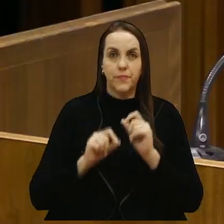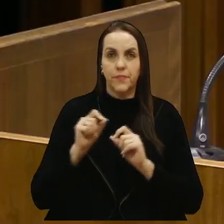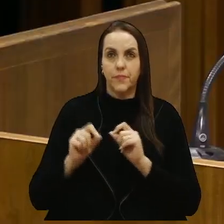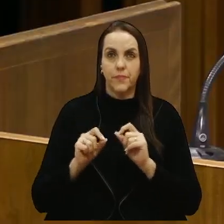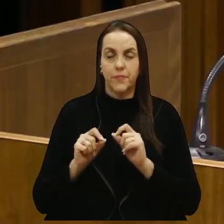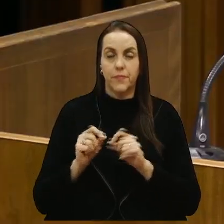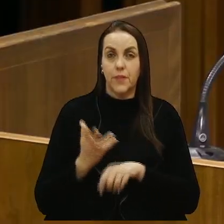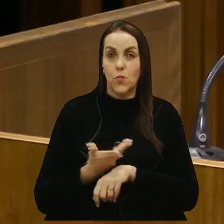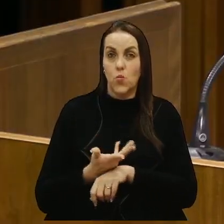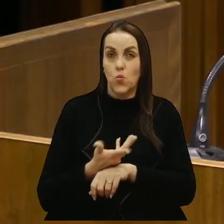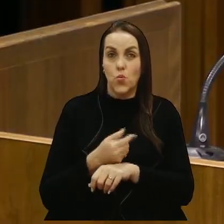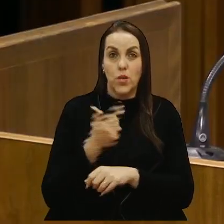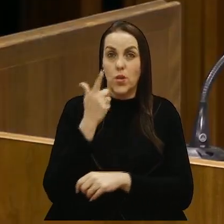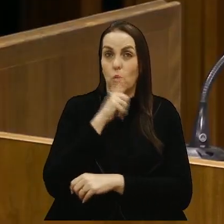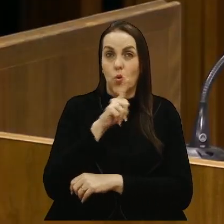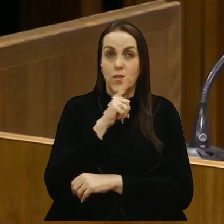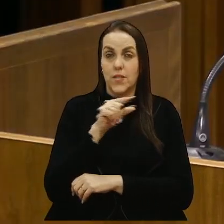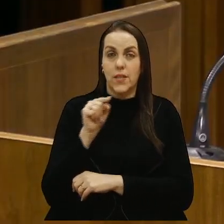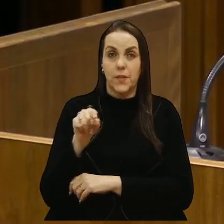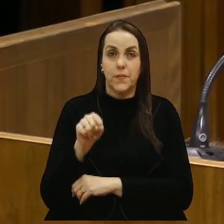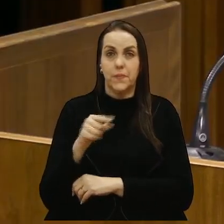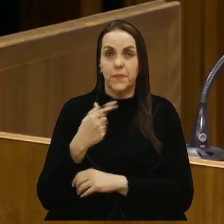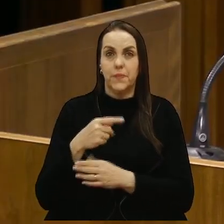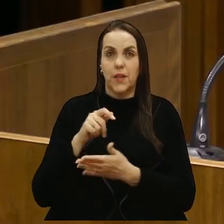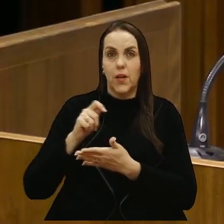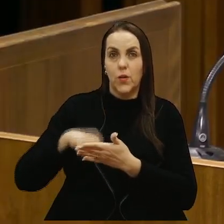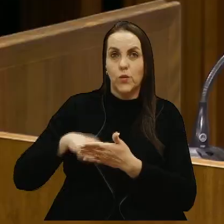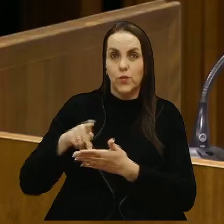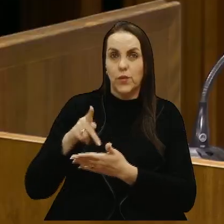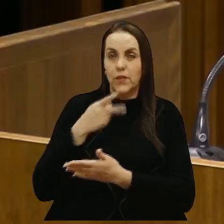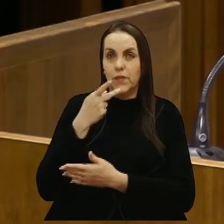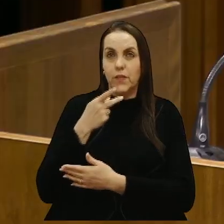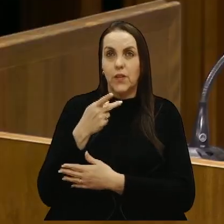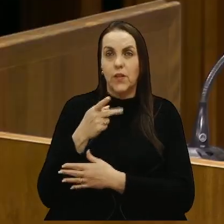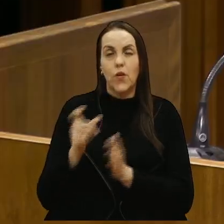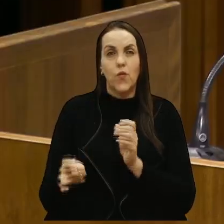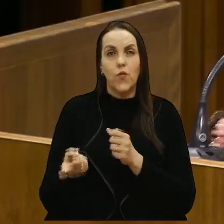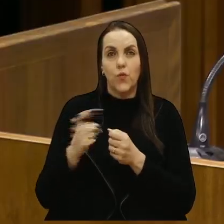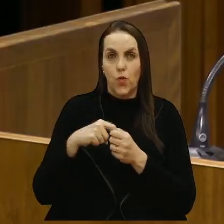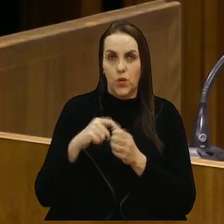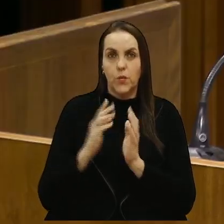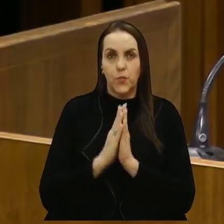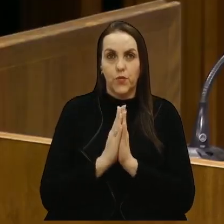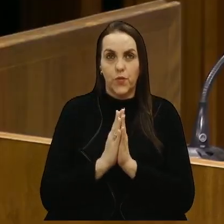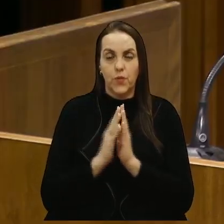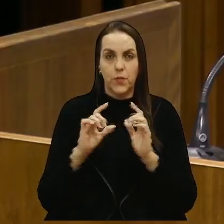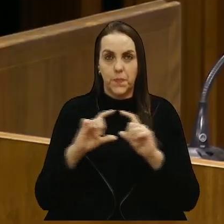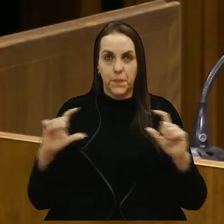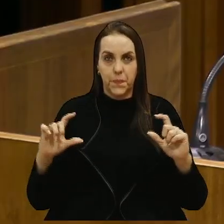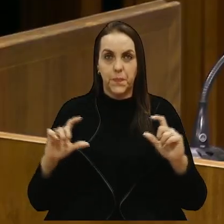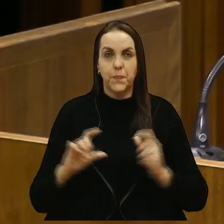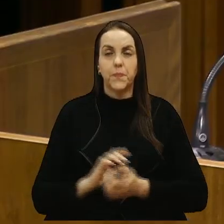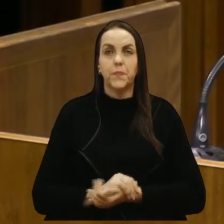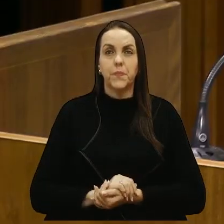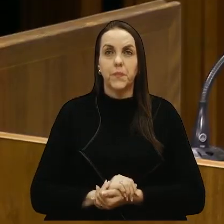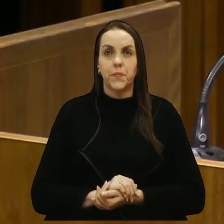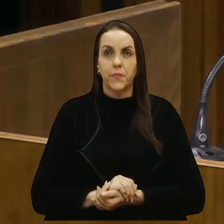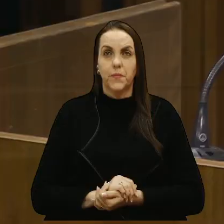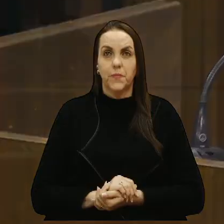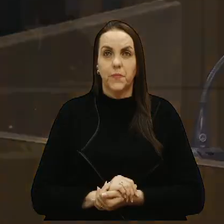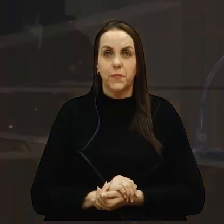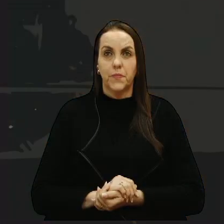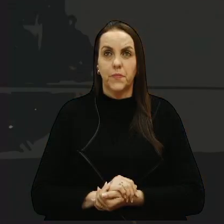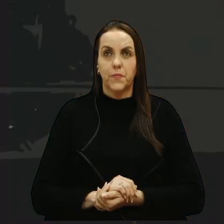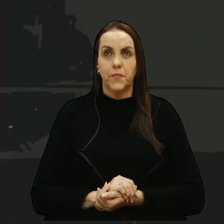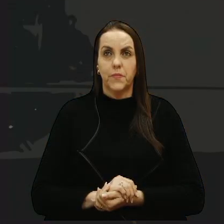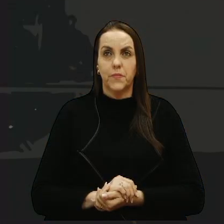correria a gente não conseguiu botar as autorias. Volta na primeira, por favor. Que umas